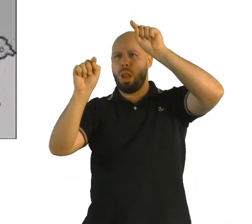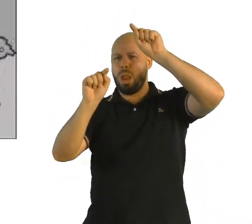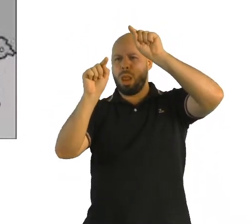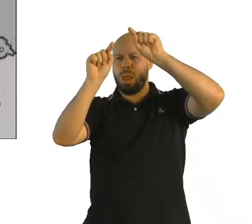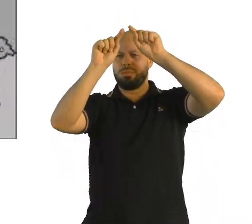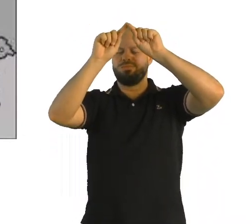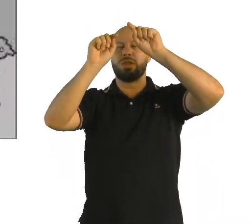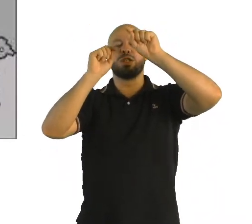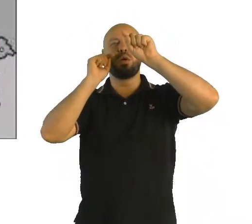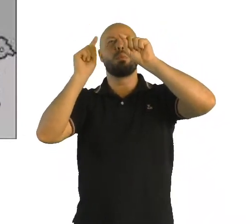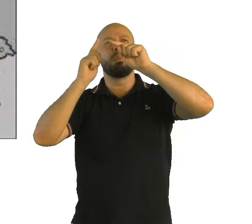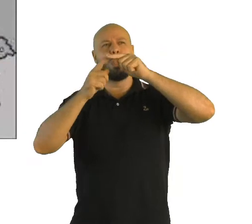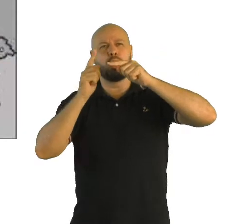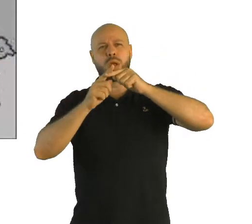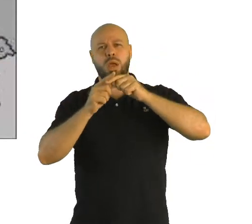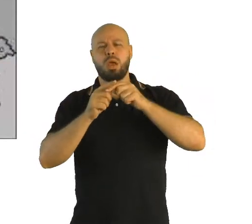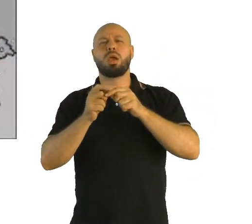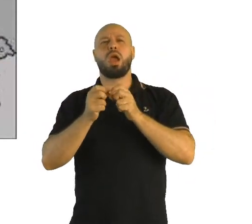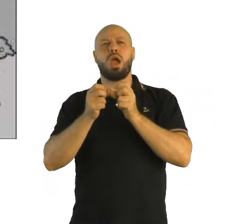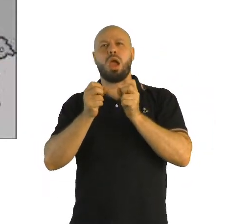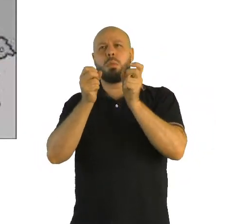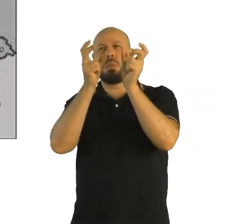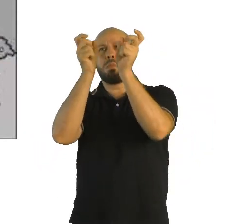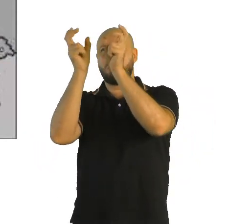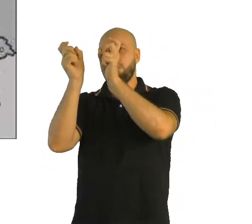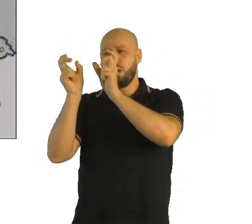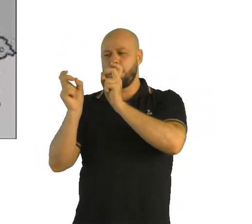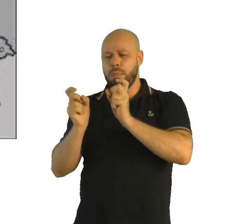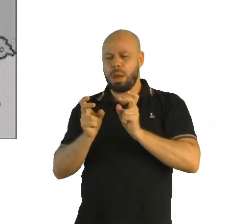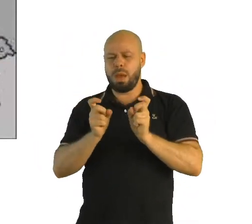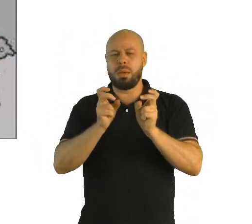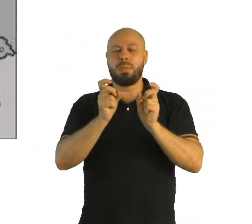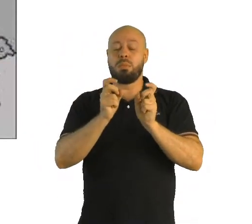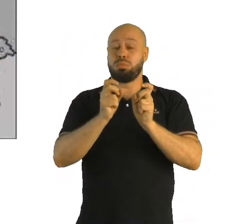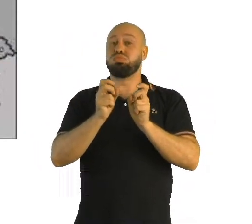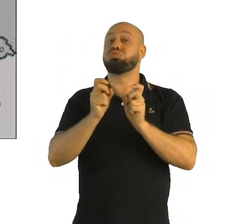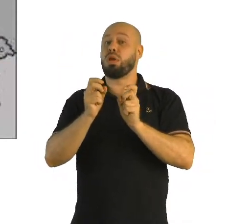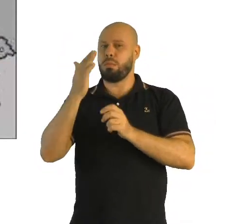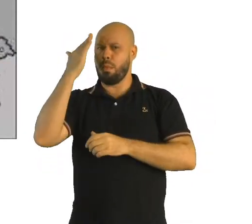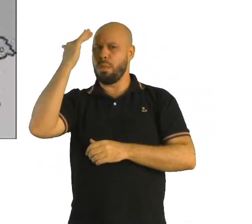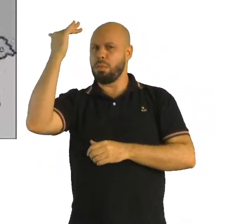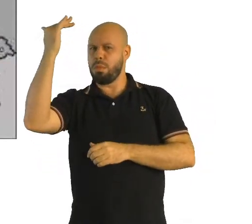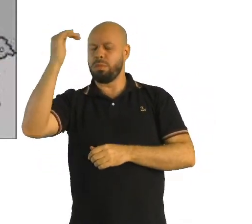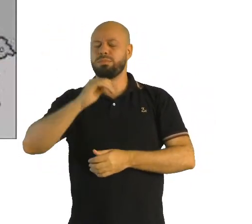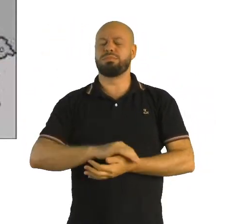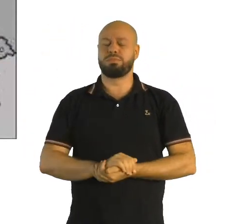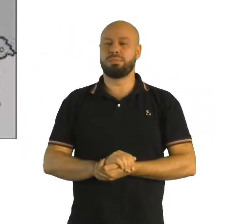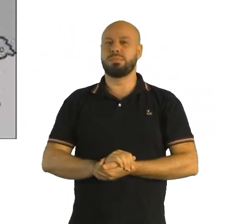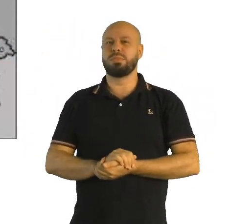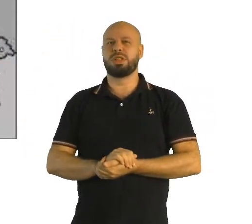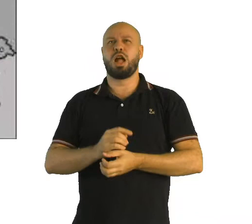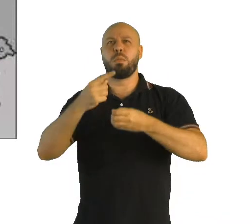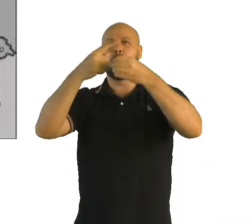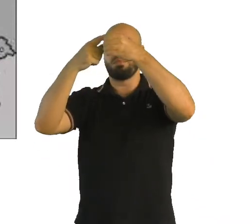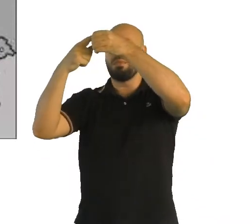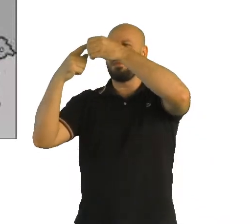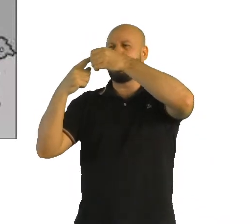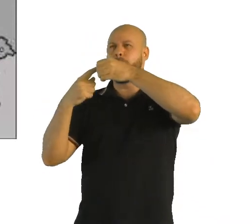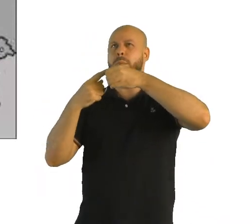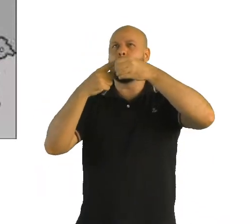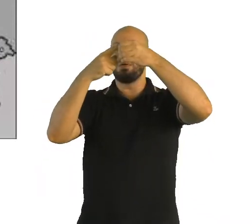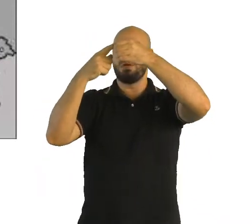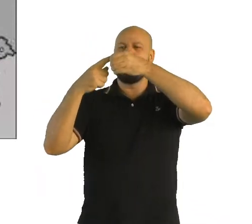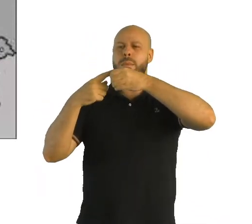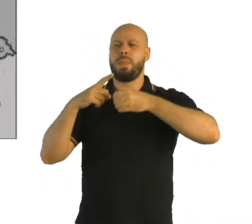produção comercial, onde o comércio ele era uma atividade muito fluente. Então, nessas cidades itálicas, na Península Itálica,